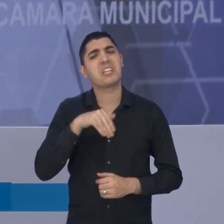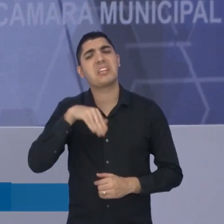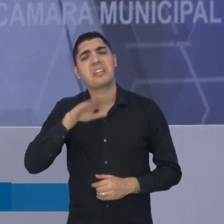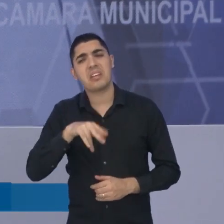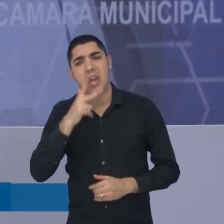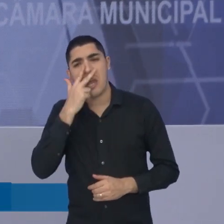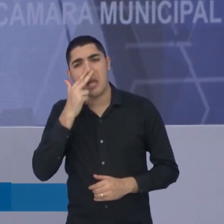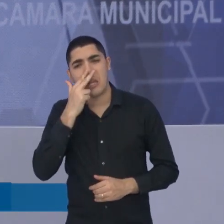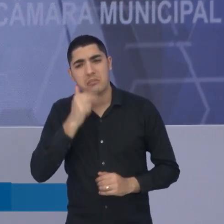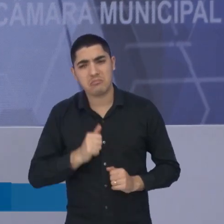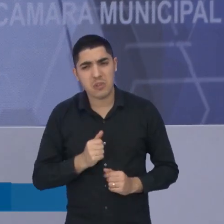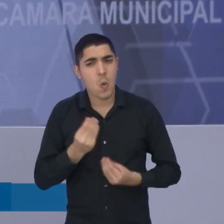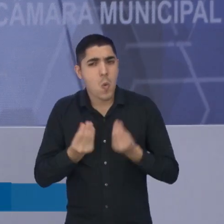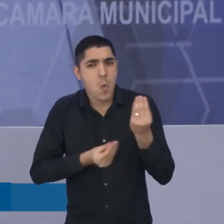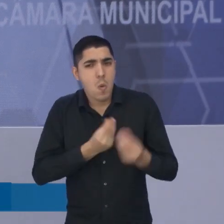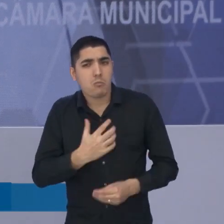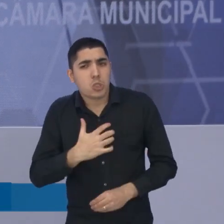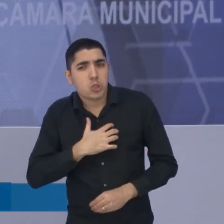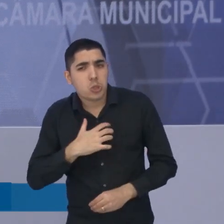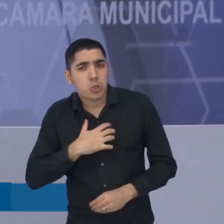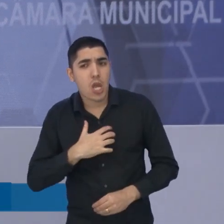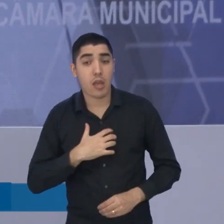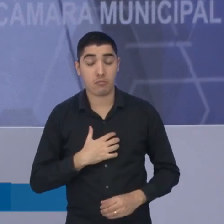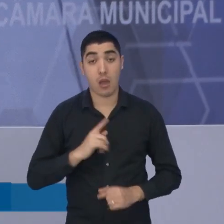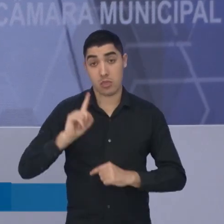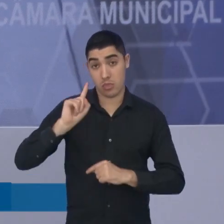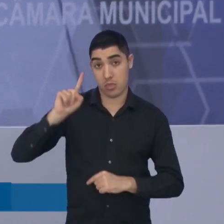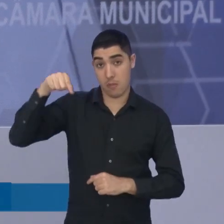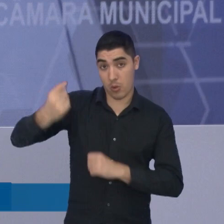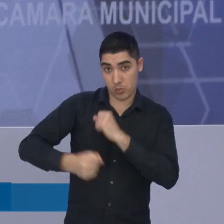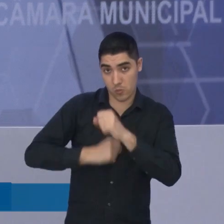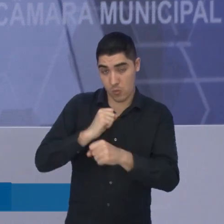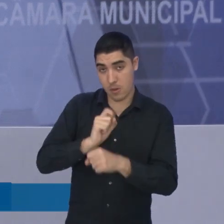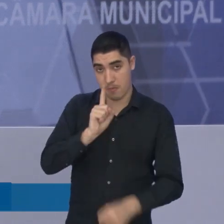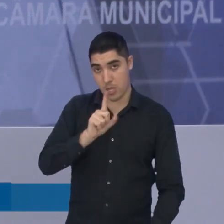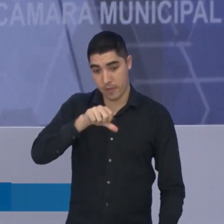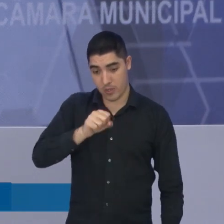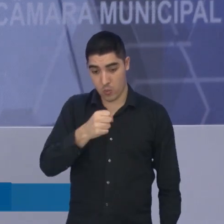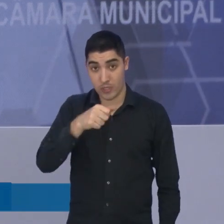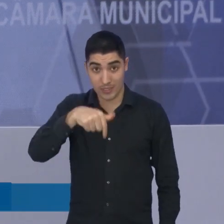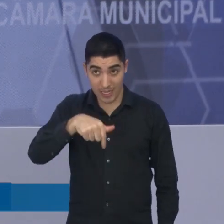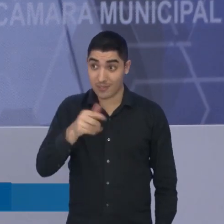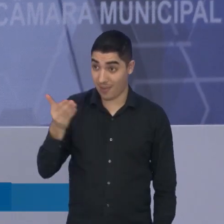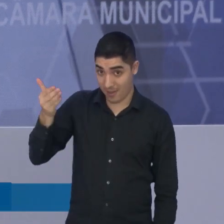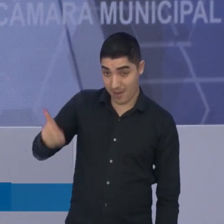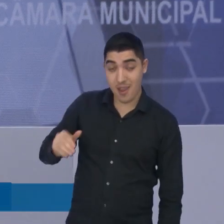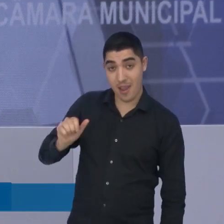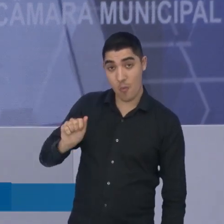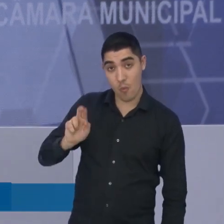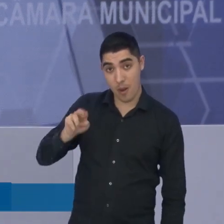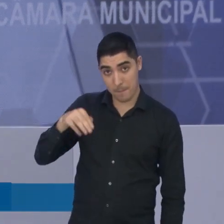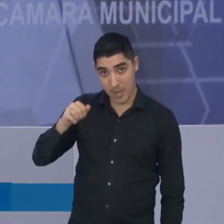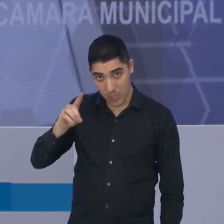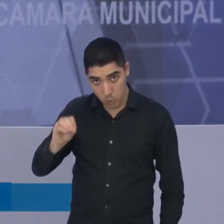será? Como será? Só foi no ano 87, quando Armando chegou para o